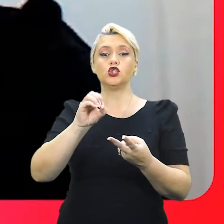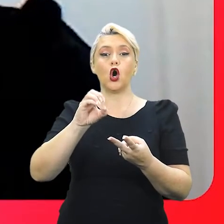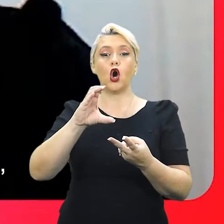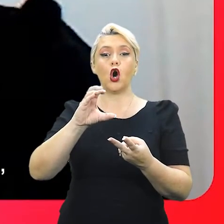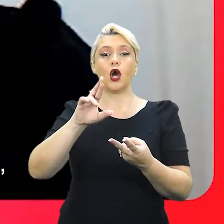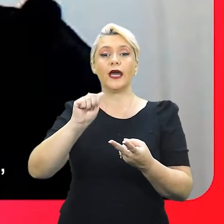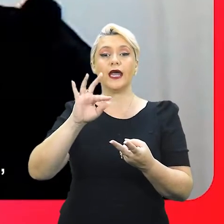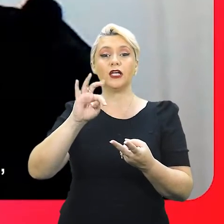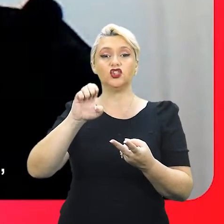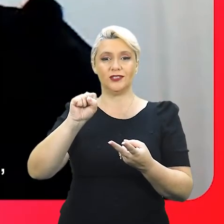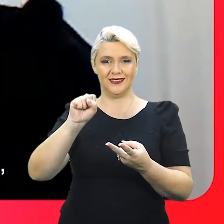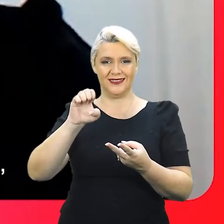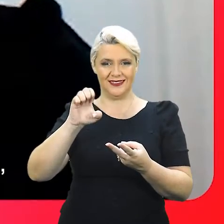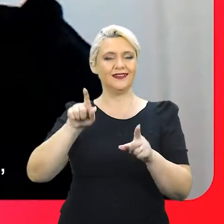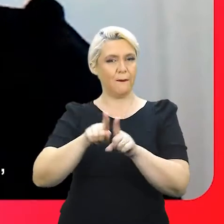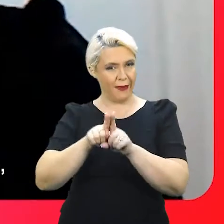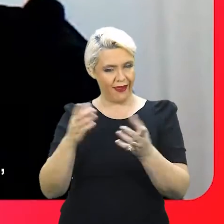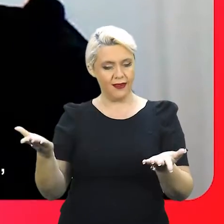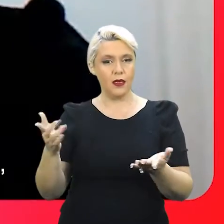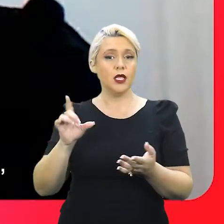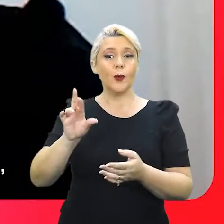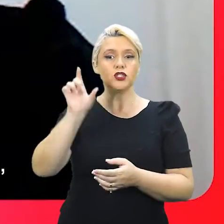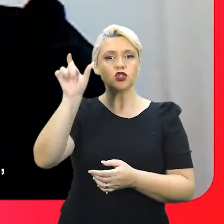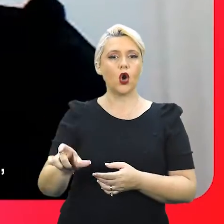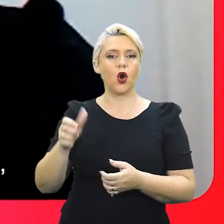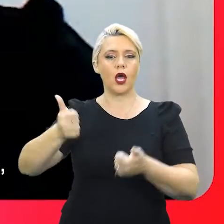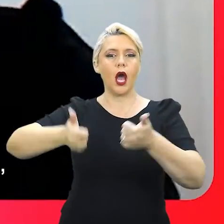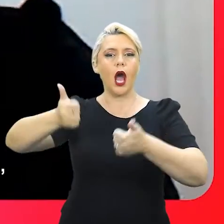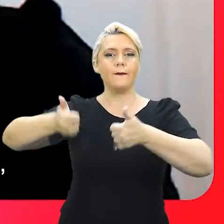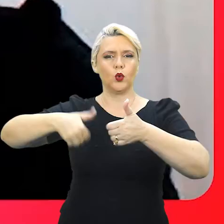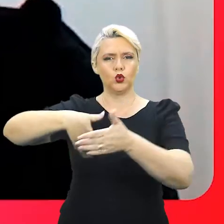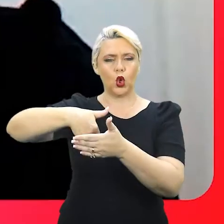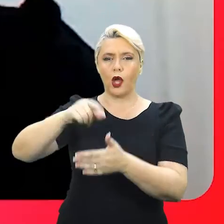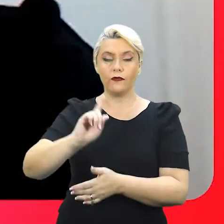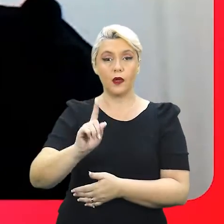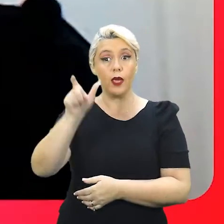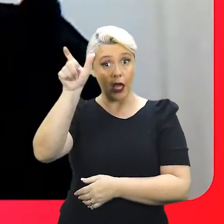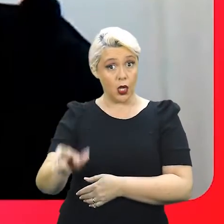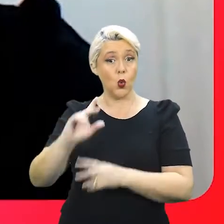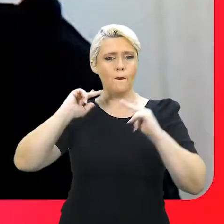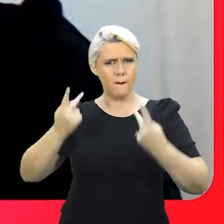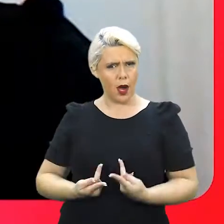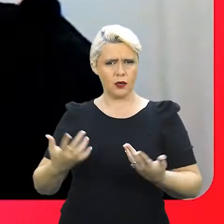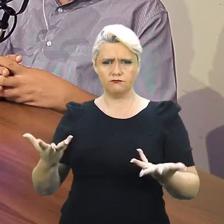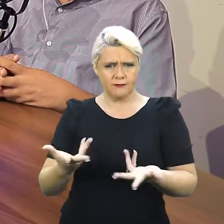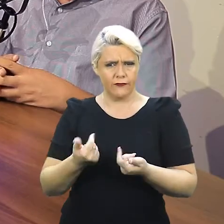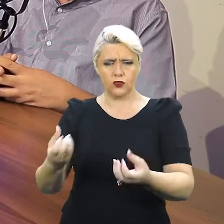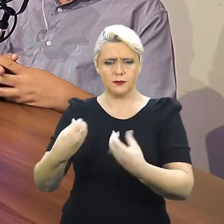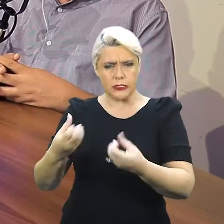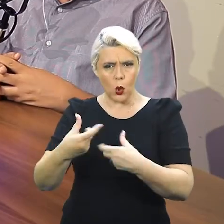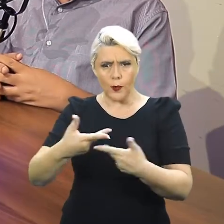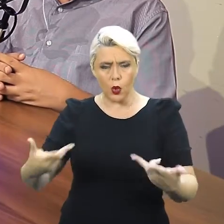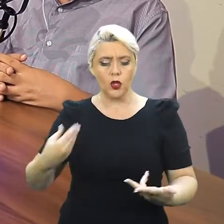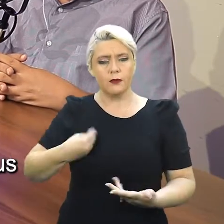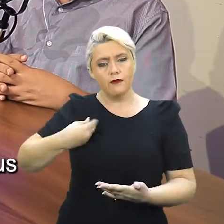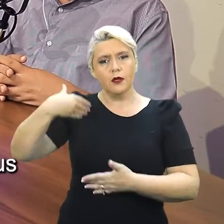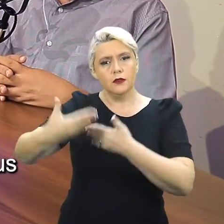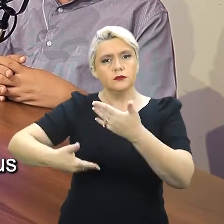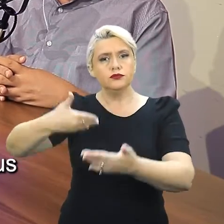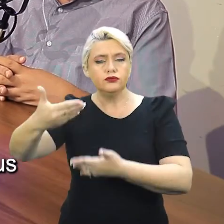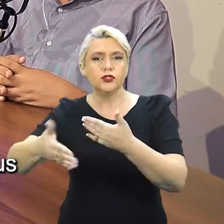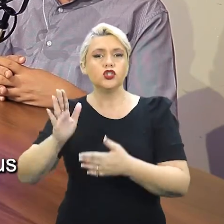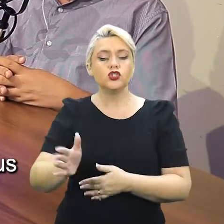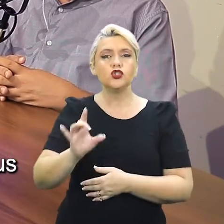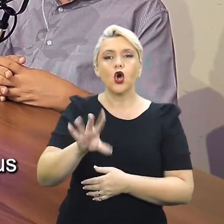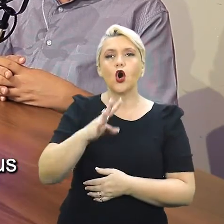Sócrates, não só o craque no campo, mas fora de campo, o craque como ser humano. E aí a Uhum. minha vida foi indo, só